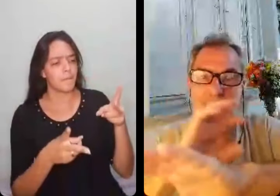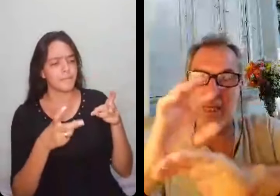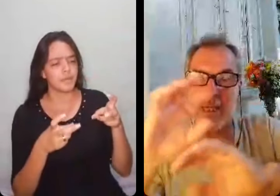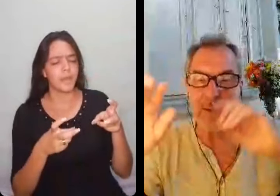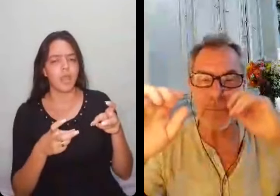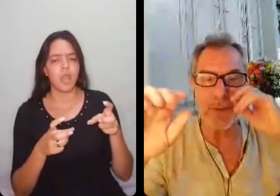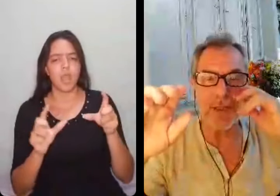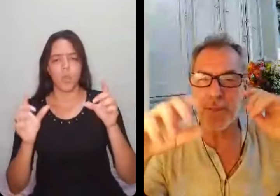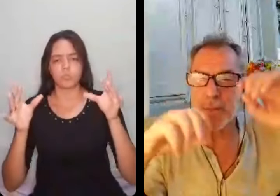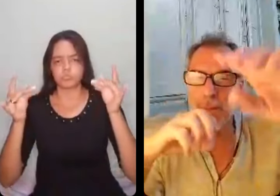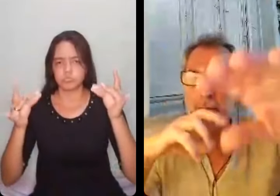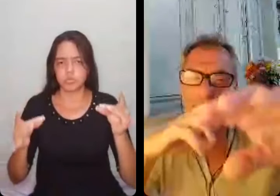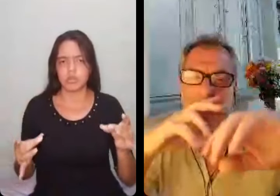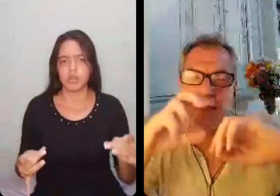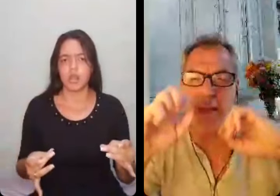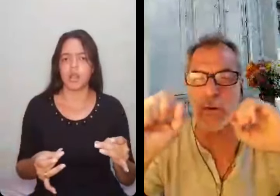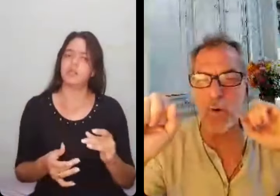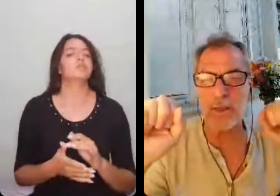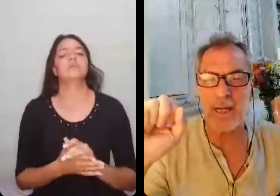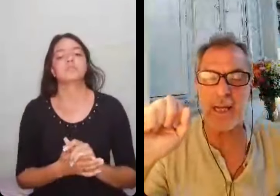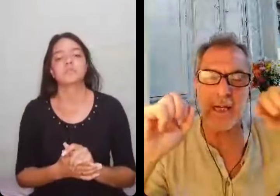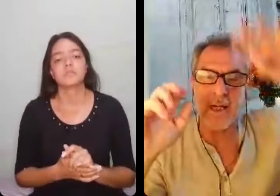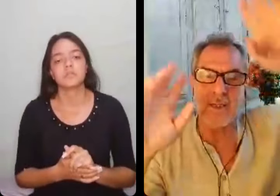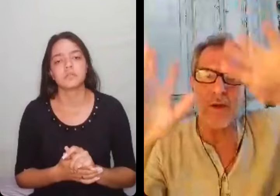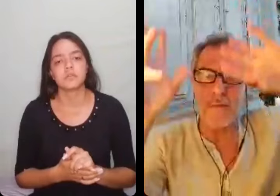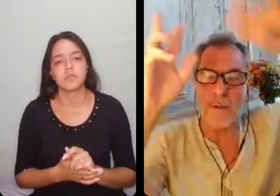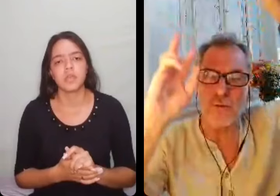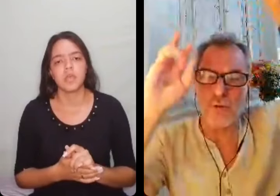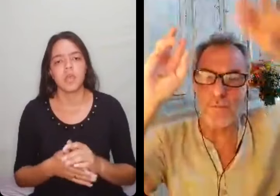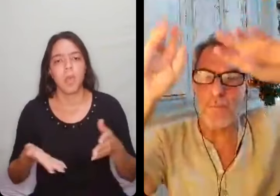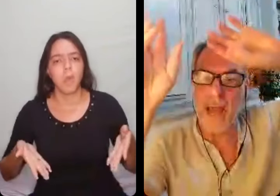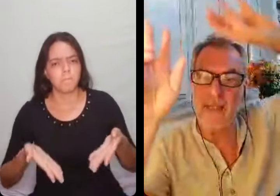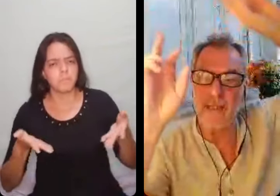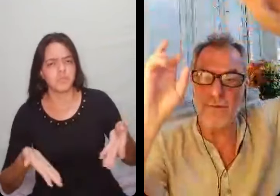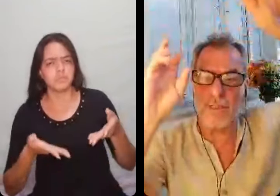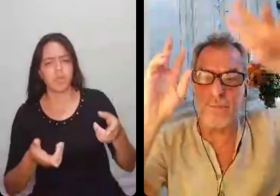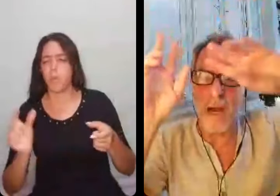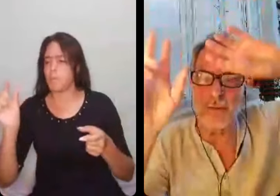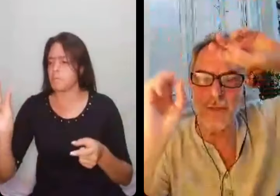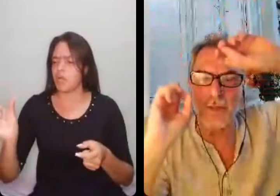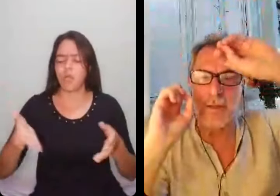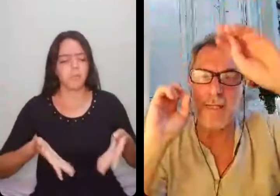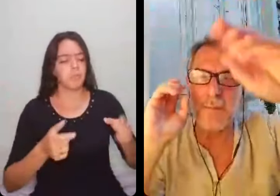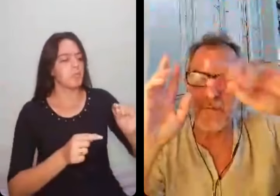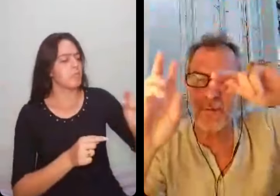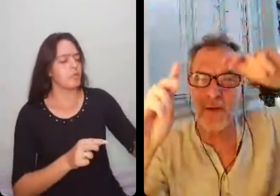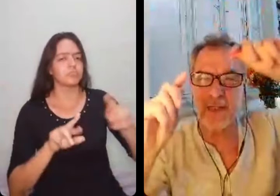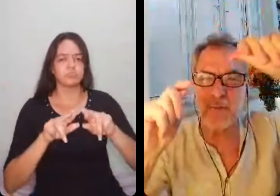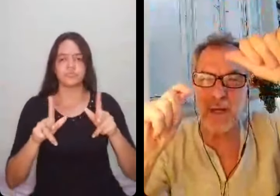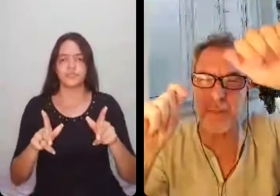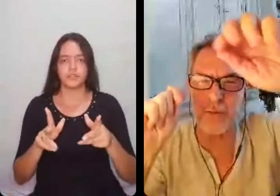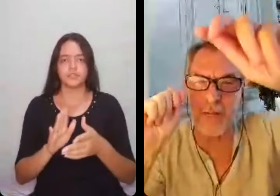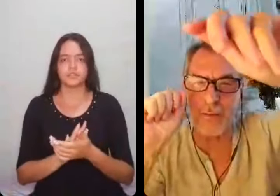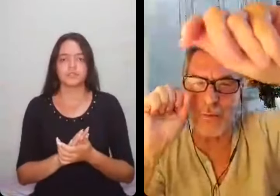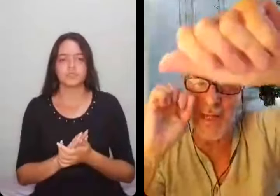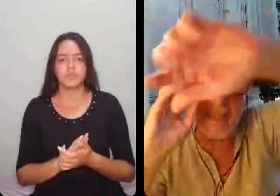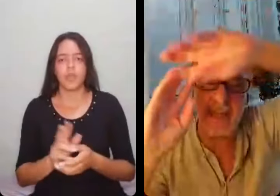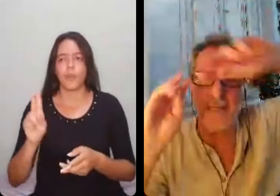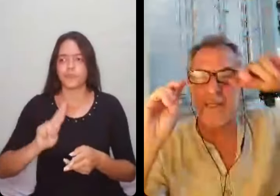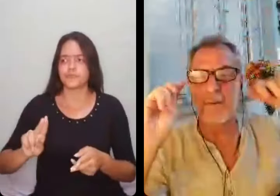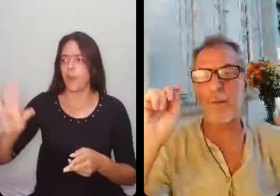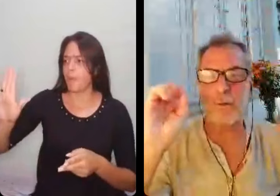isso pode ir aí. Isso me inspira essa coisa. Ela jogava com seus pés e suas mãos. E eu digo, aí me falta um elemento de